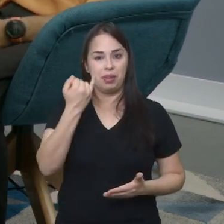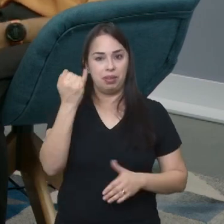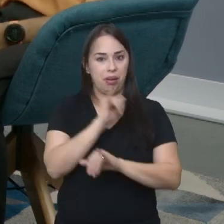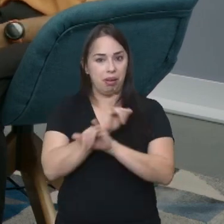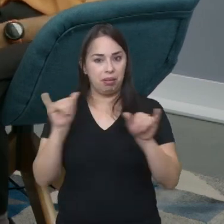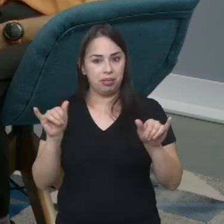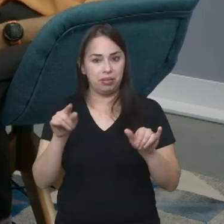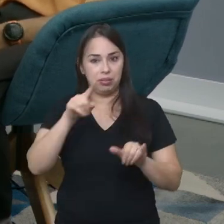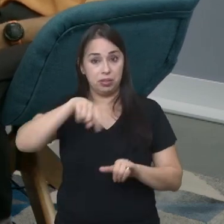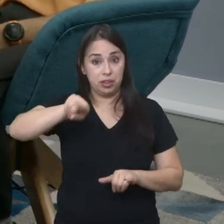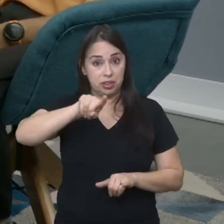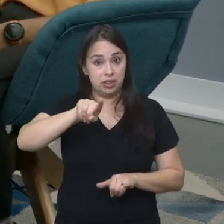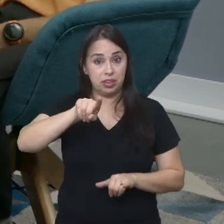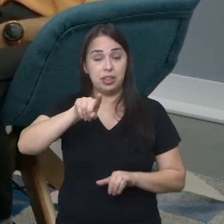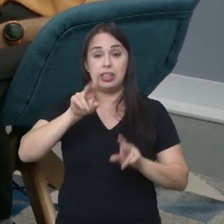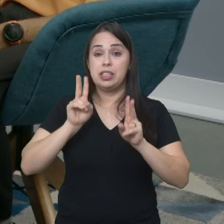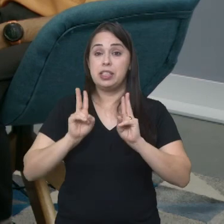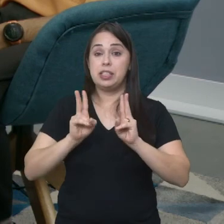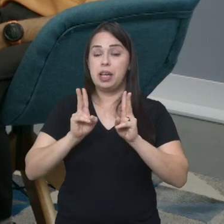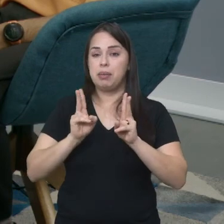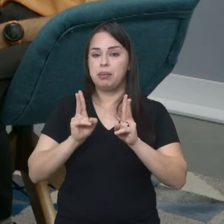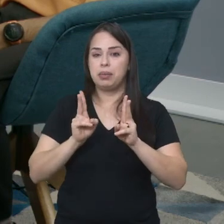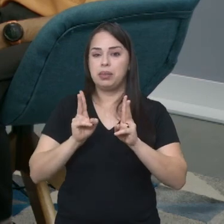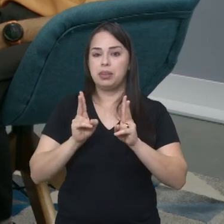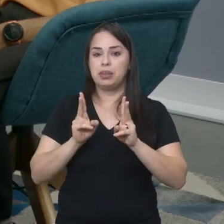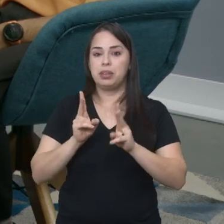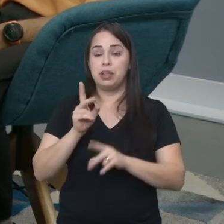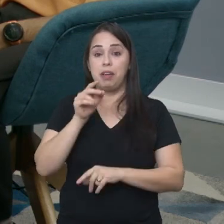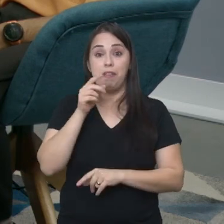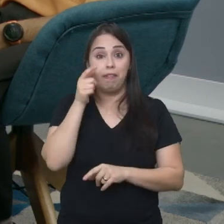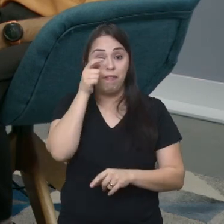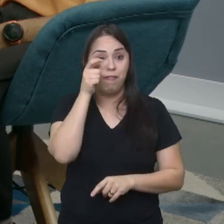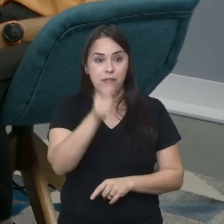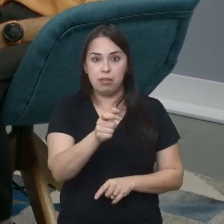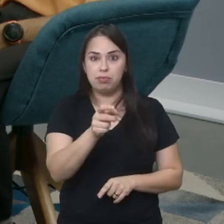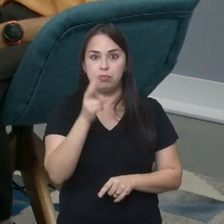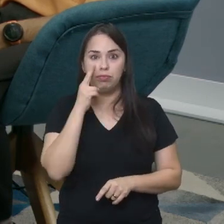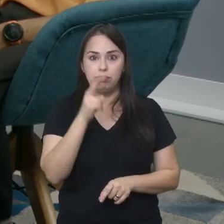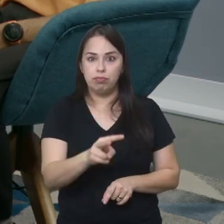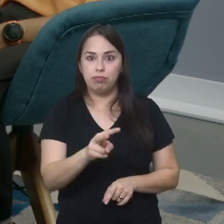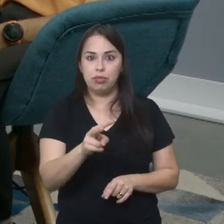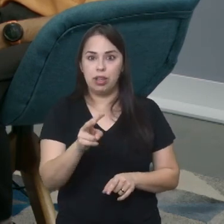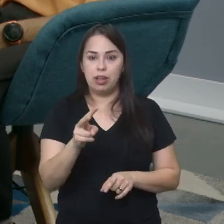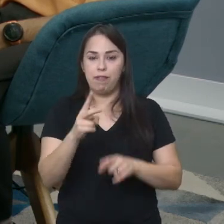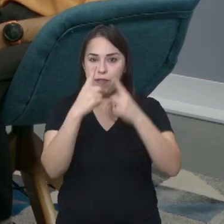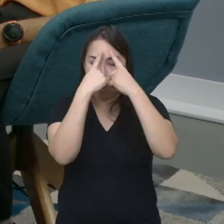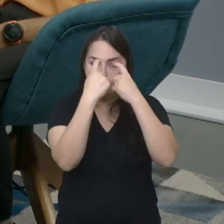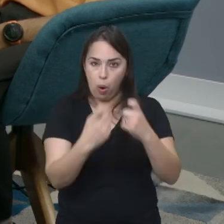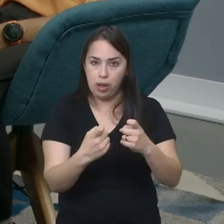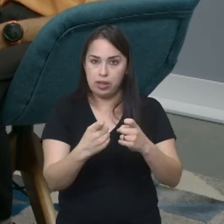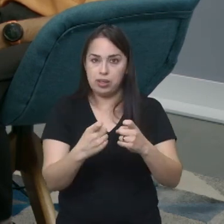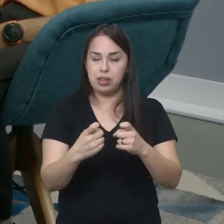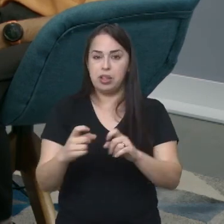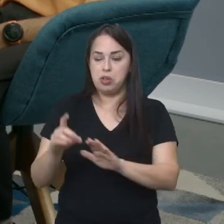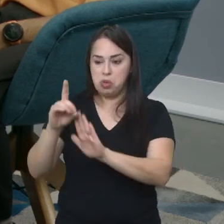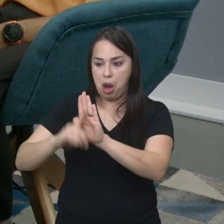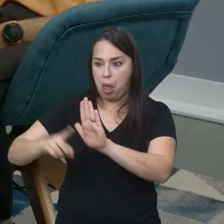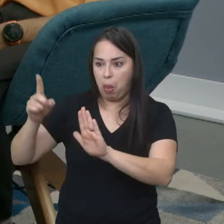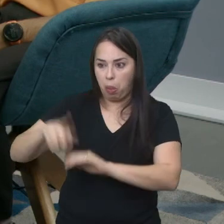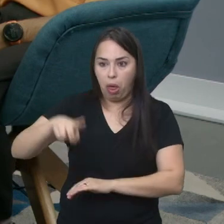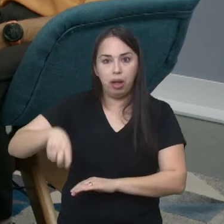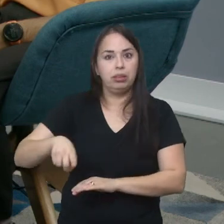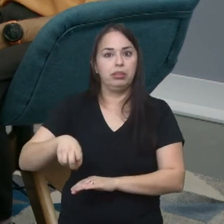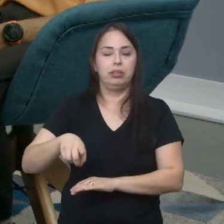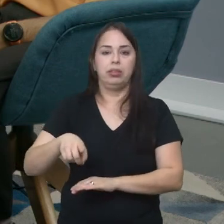sempre que presenciar, tiver alguma suspeita de violação dos direitos da criança e do adolescente também, não se cale,